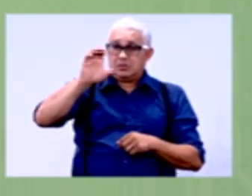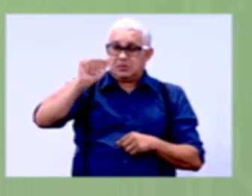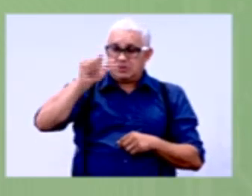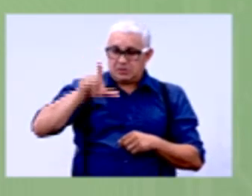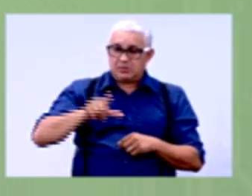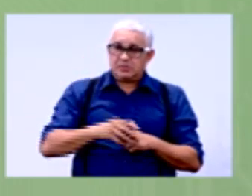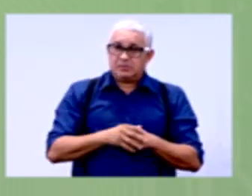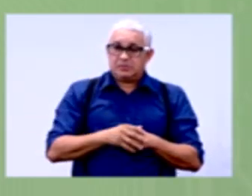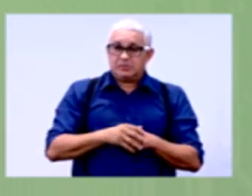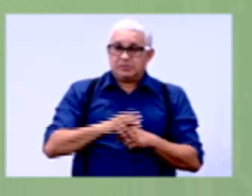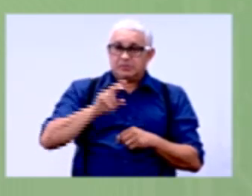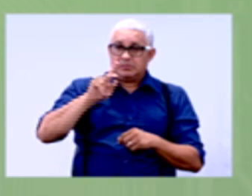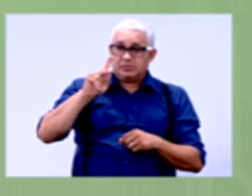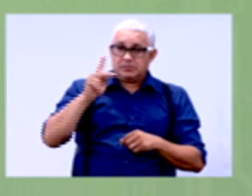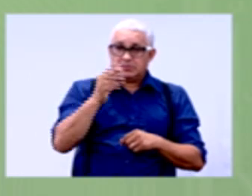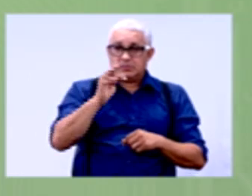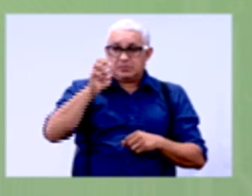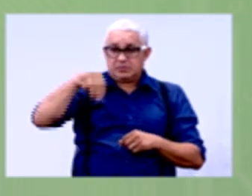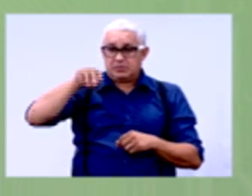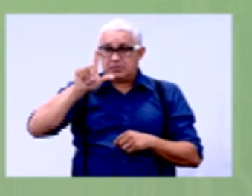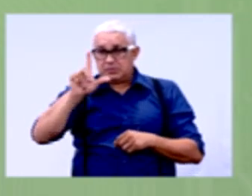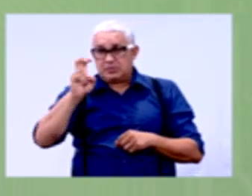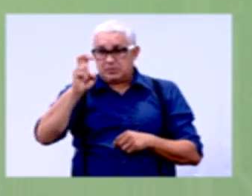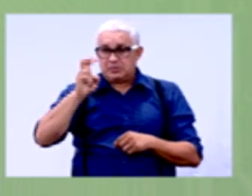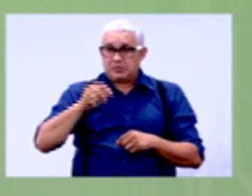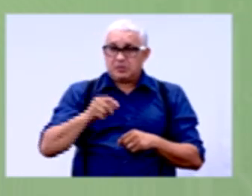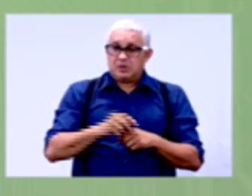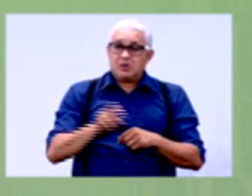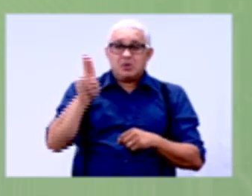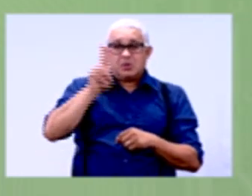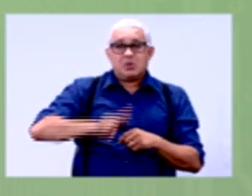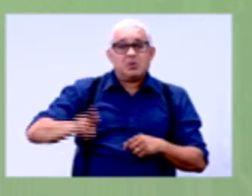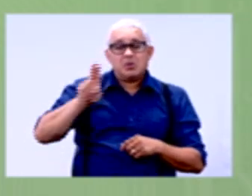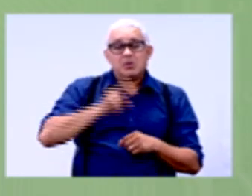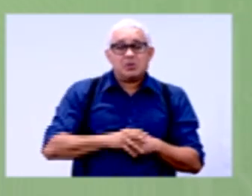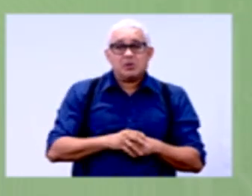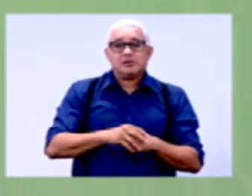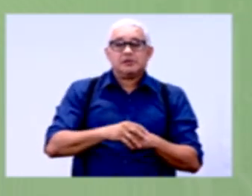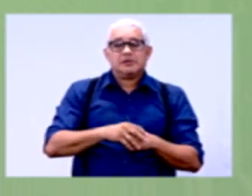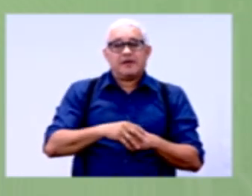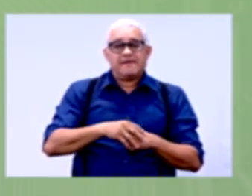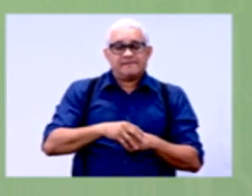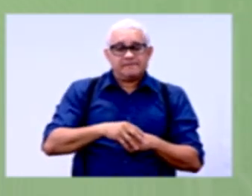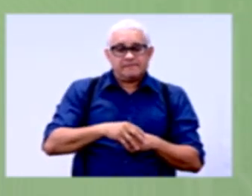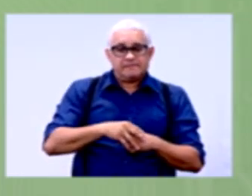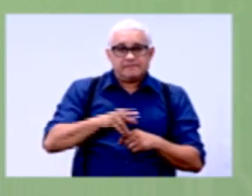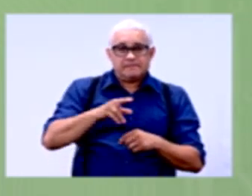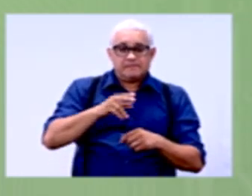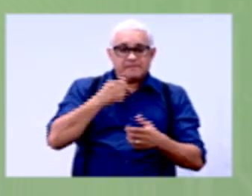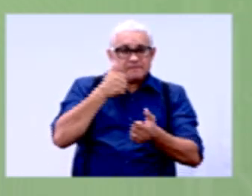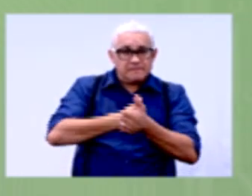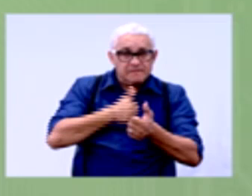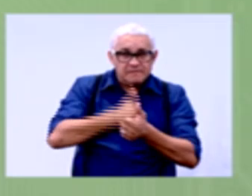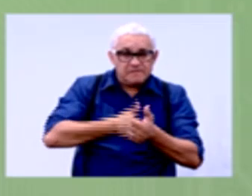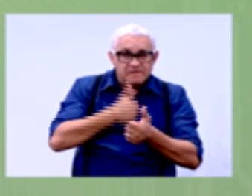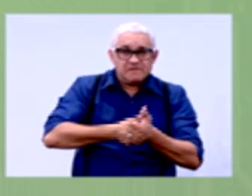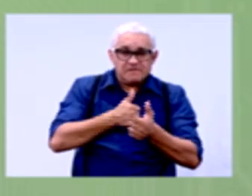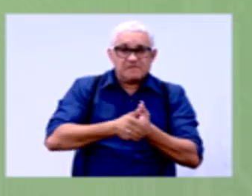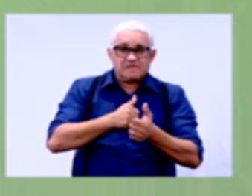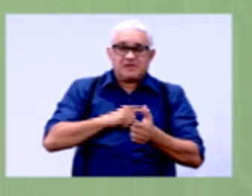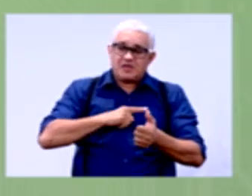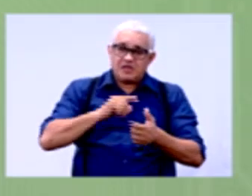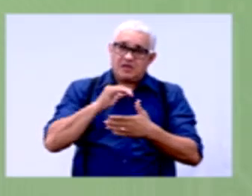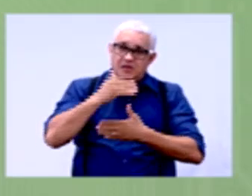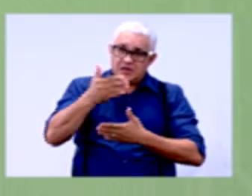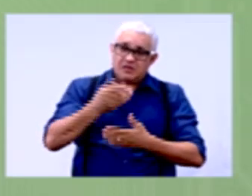No HTML5, o armazenamento local é utilizado para quê? Para persistir informações, né? Ou seja, enquanto o